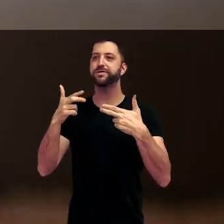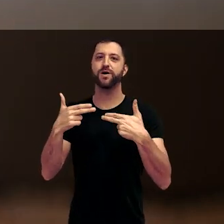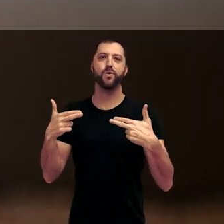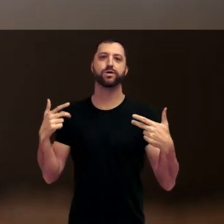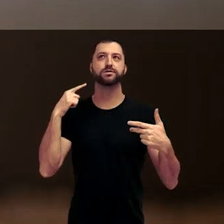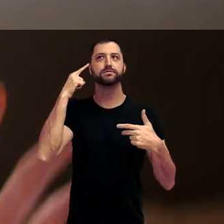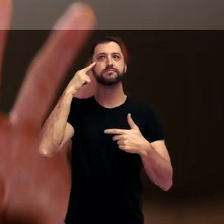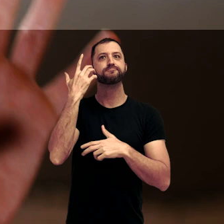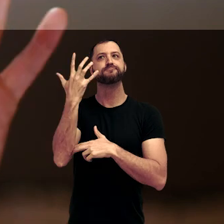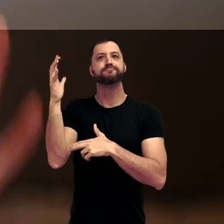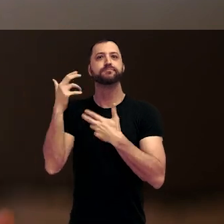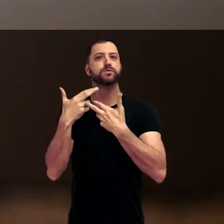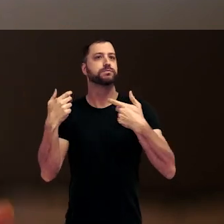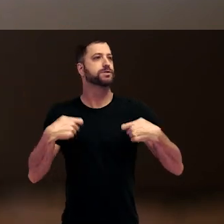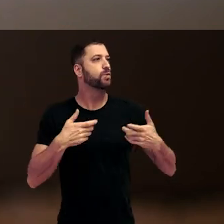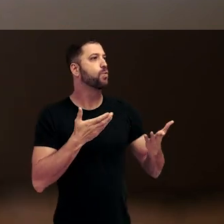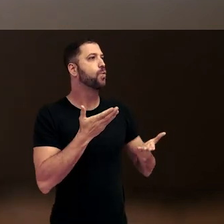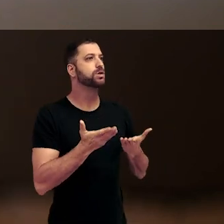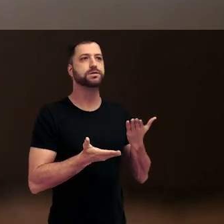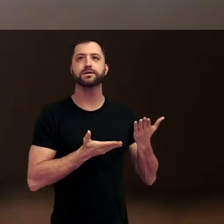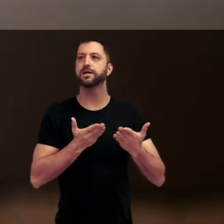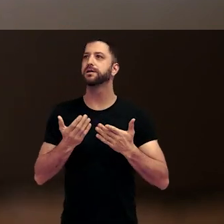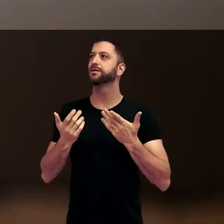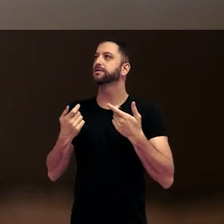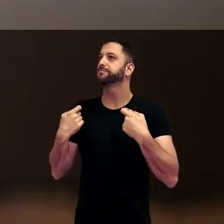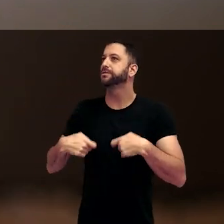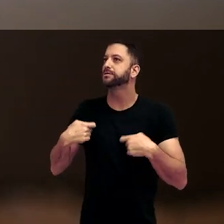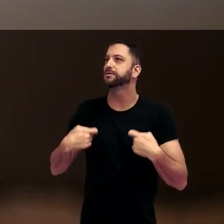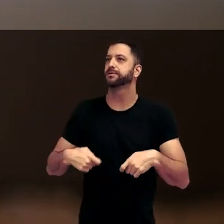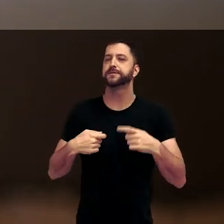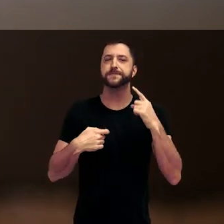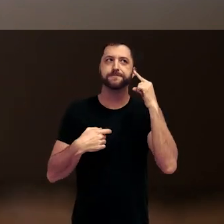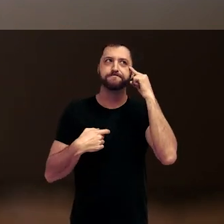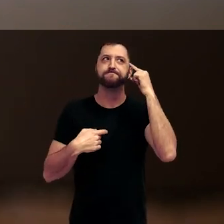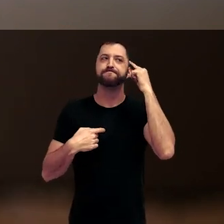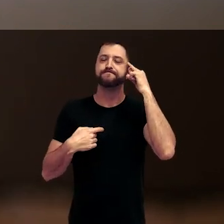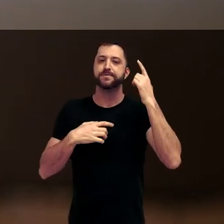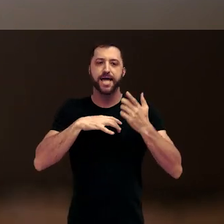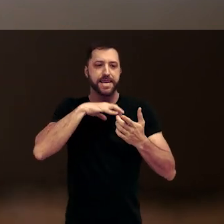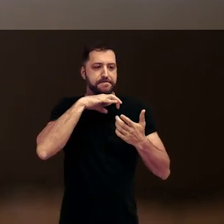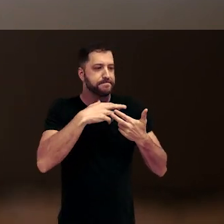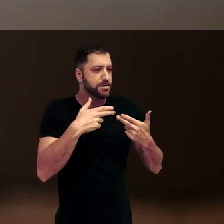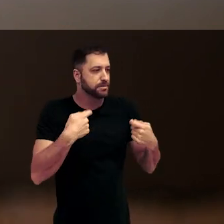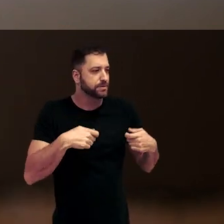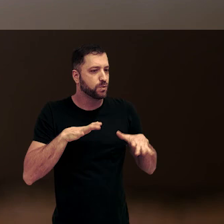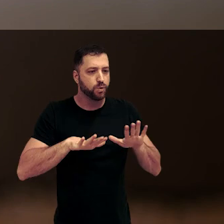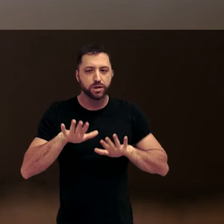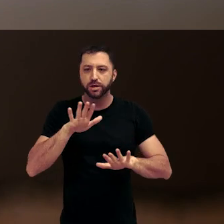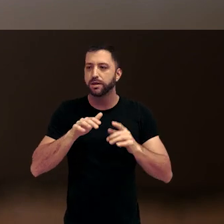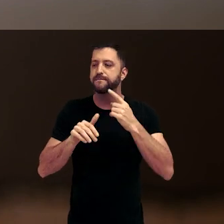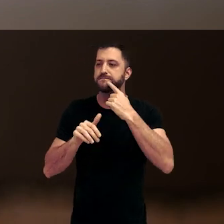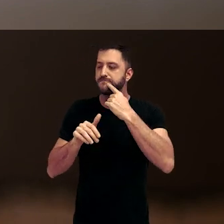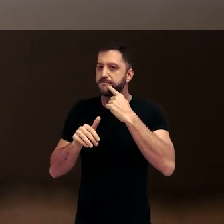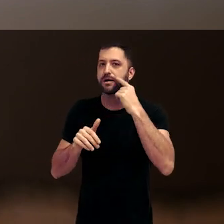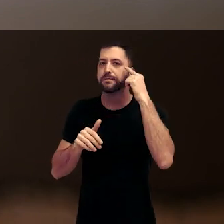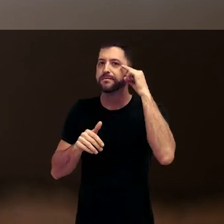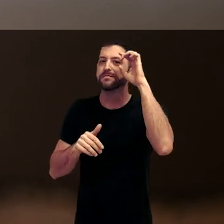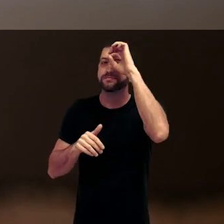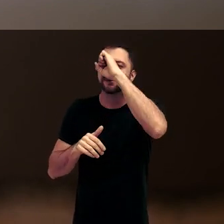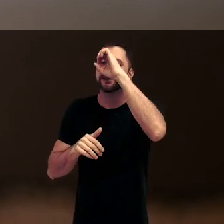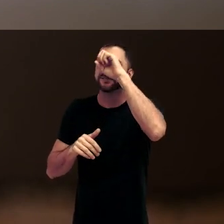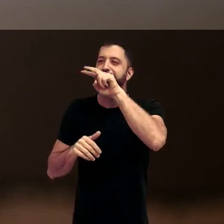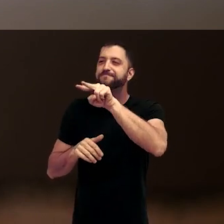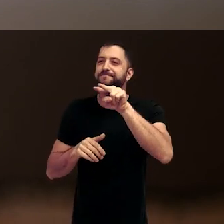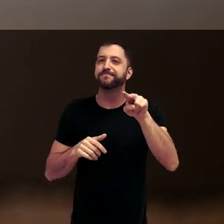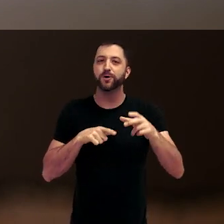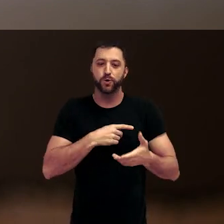meio ambiente, eu começo a ver, a me preocupar mais. E aí eu começo a cuidar daquilo de uma forma totalmente diferente. Porque afinal,